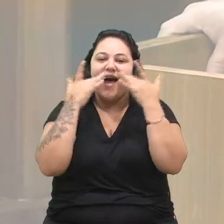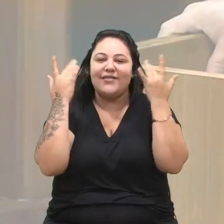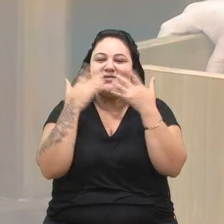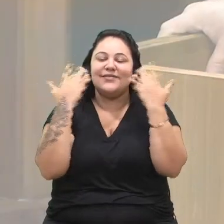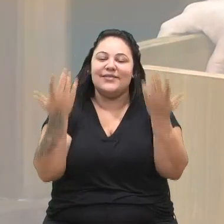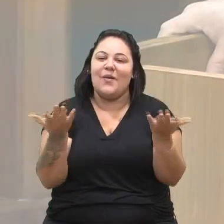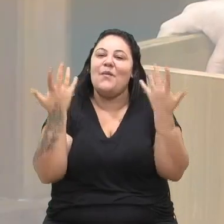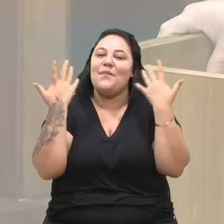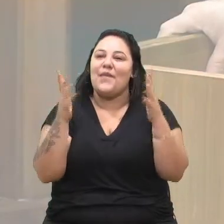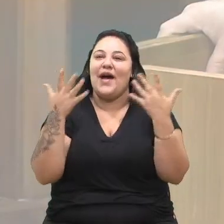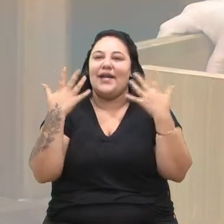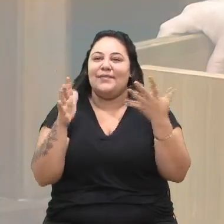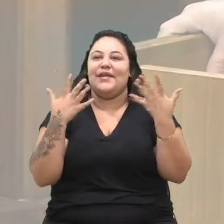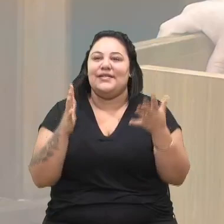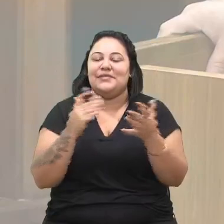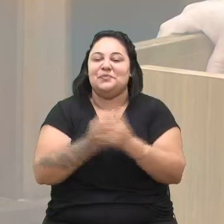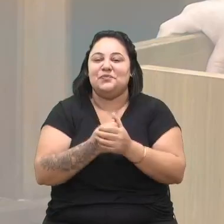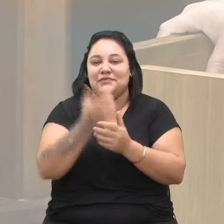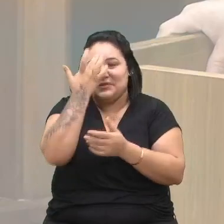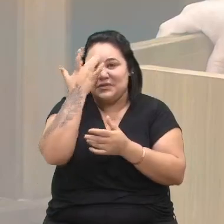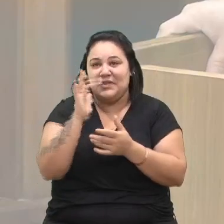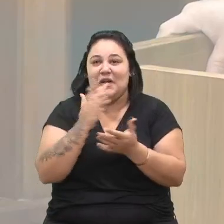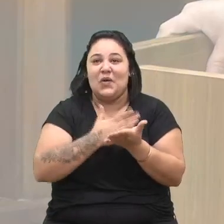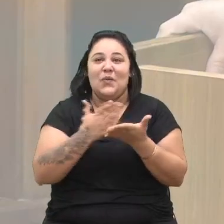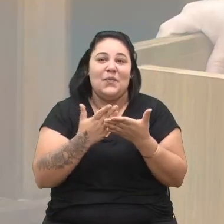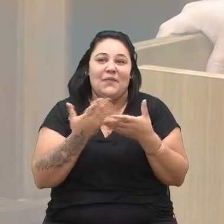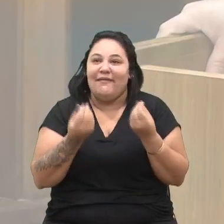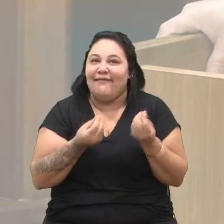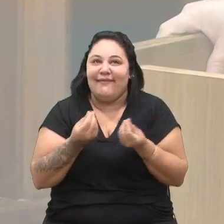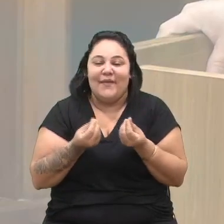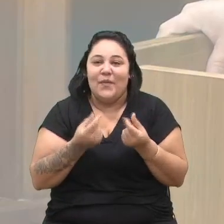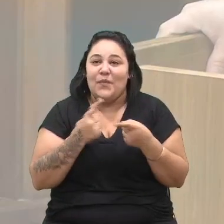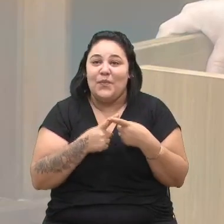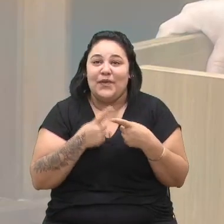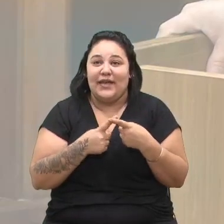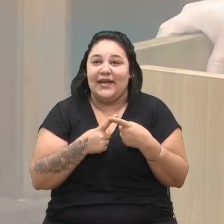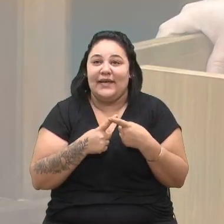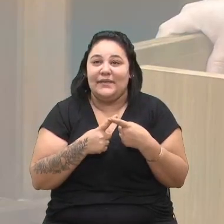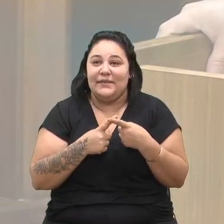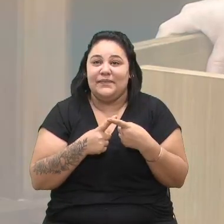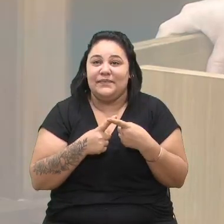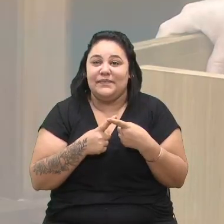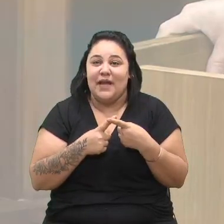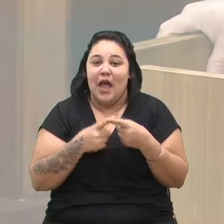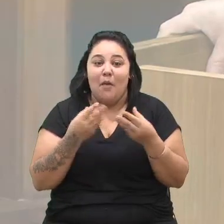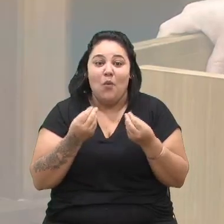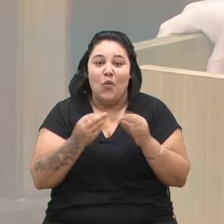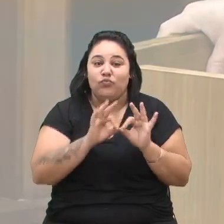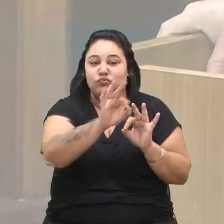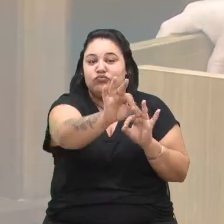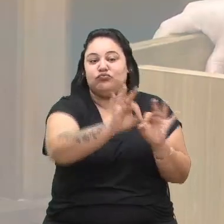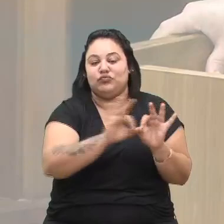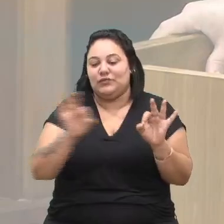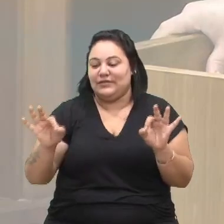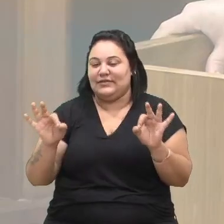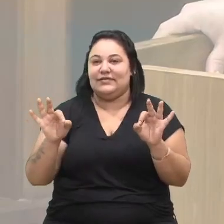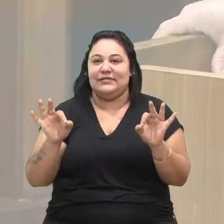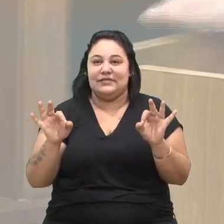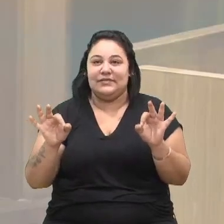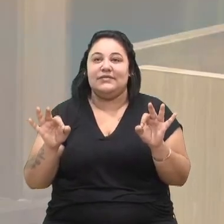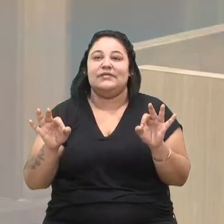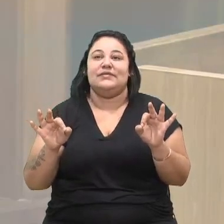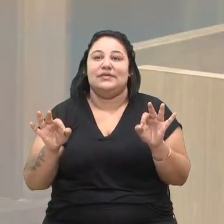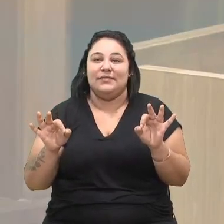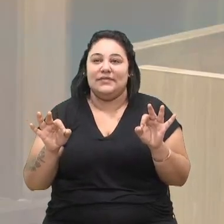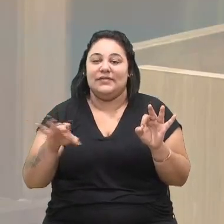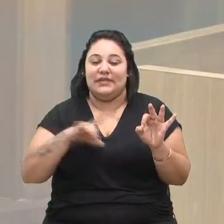Uva. Olha, eu não sei nem como começa a organizar, porque aquilo ali é um verdadeiro quebra-cabeça. Mas é fácil de organizar quando é aquele camelô lá, né? Que tem